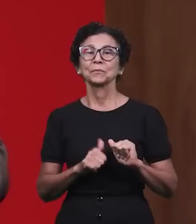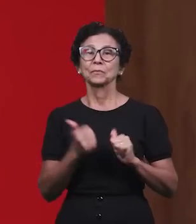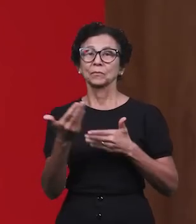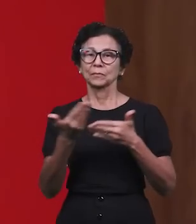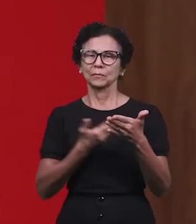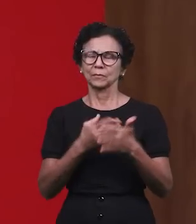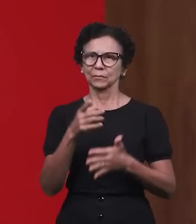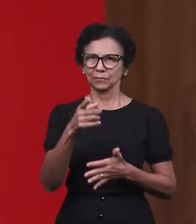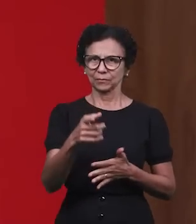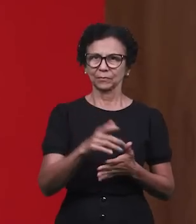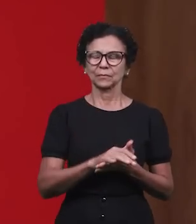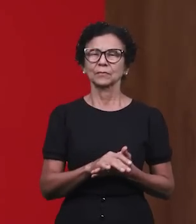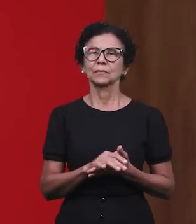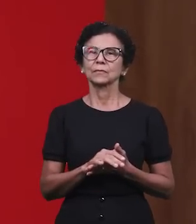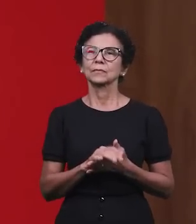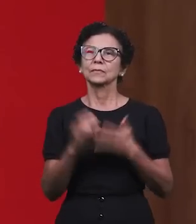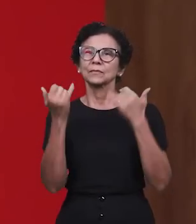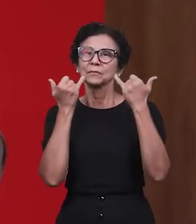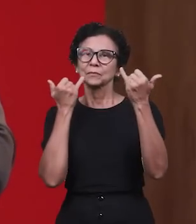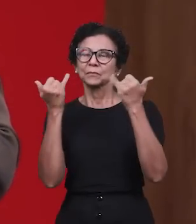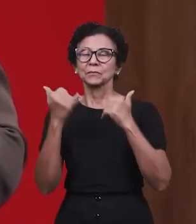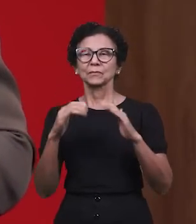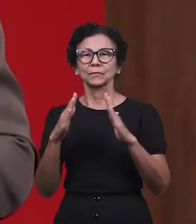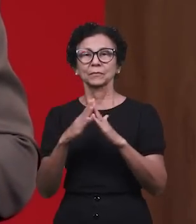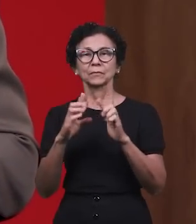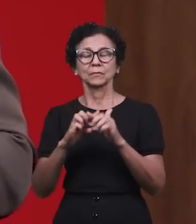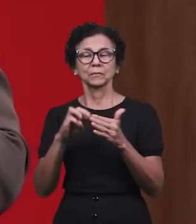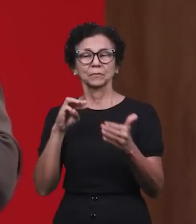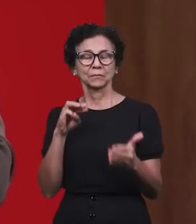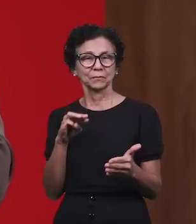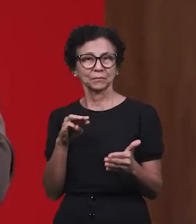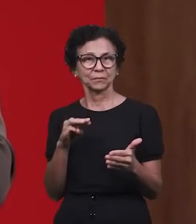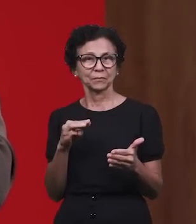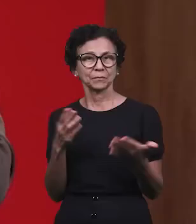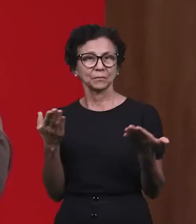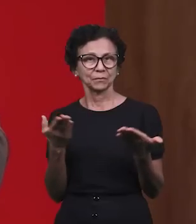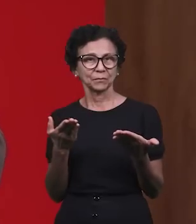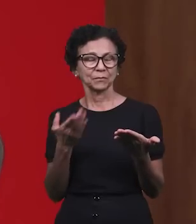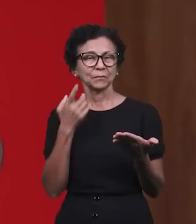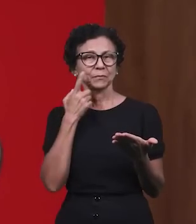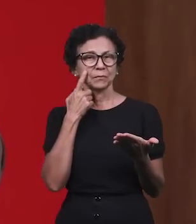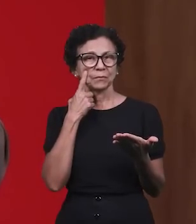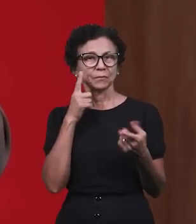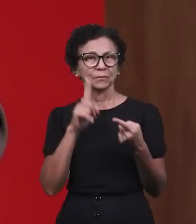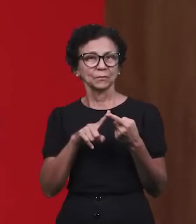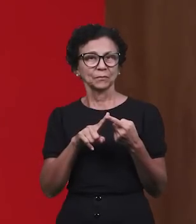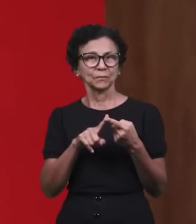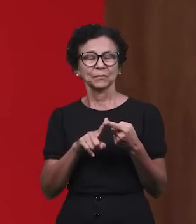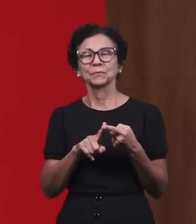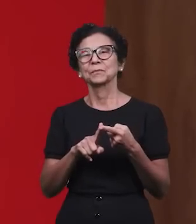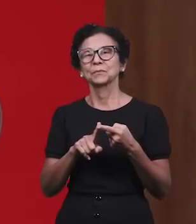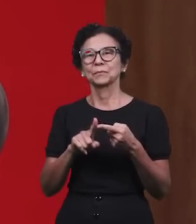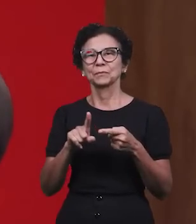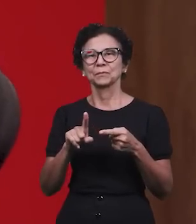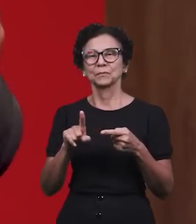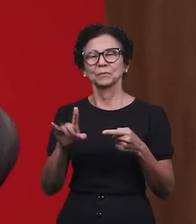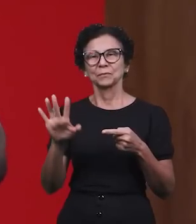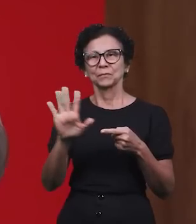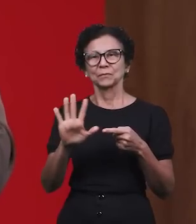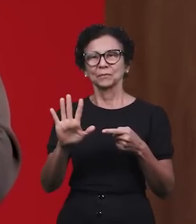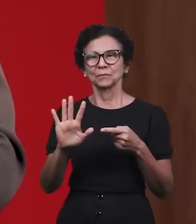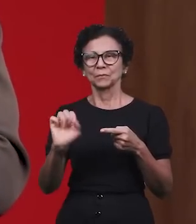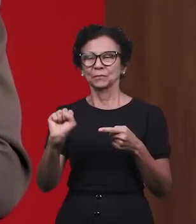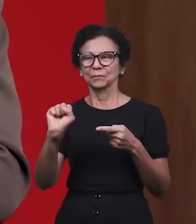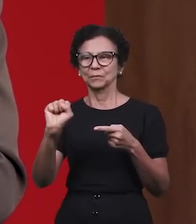com você notícias sobre as igrejas Cristã Maranata, e hoje nós vamos falar aqui sobre as regiões Sudeste e